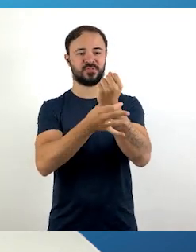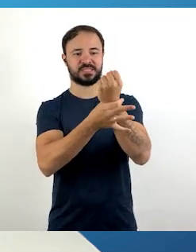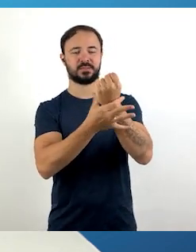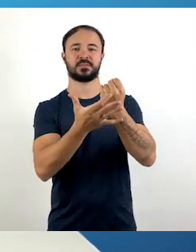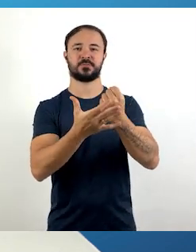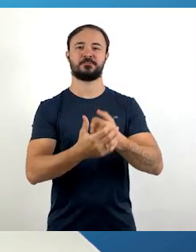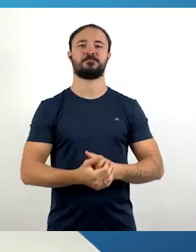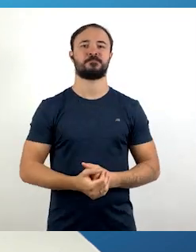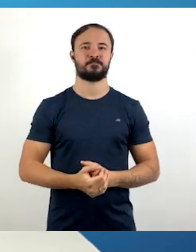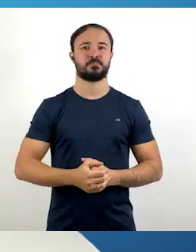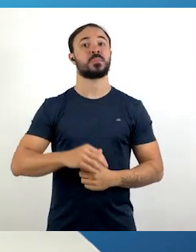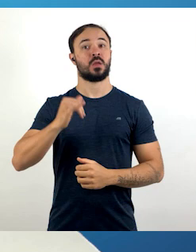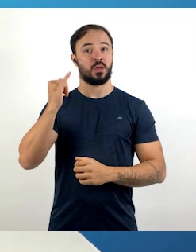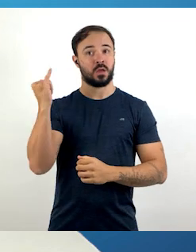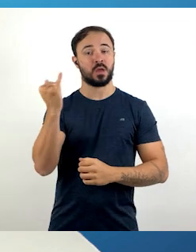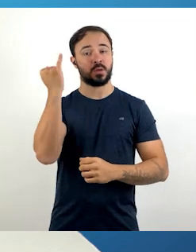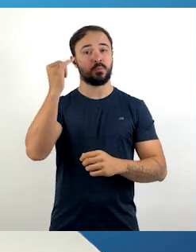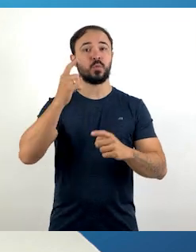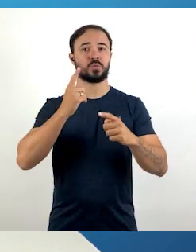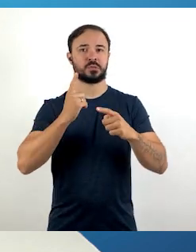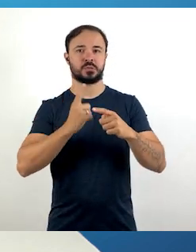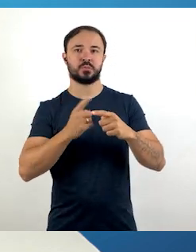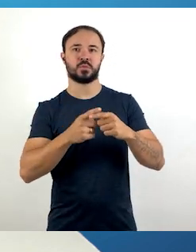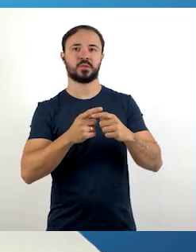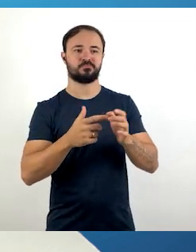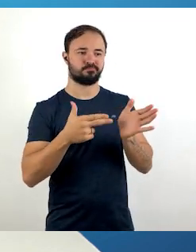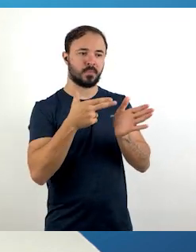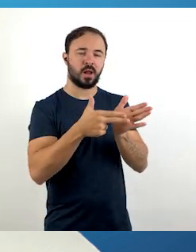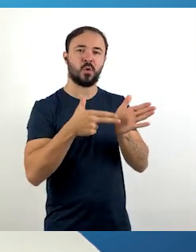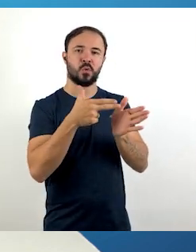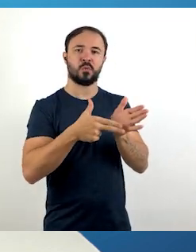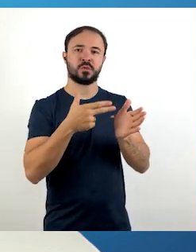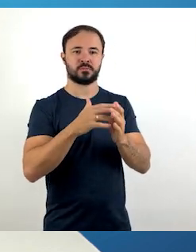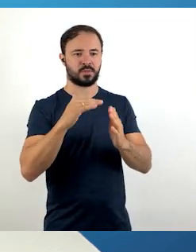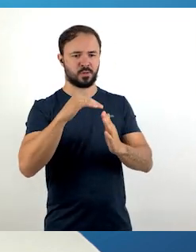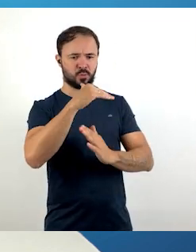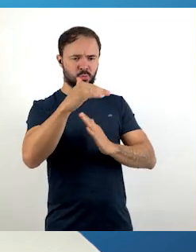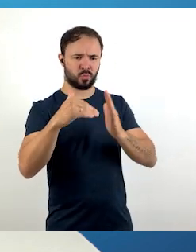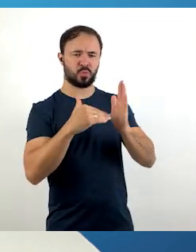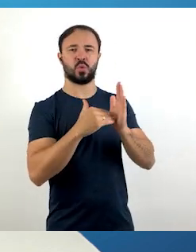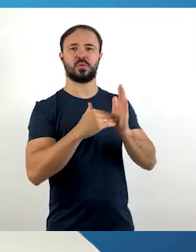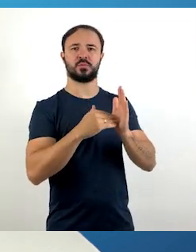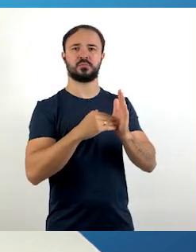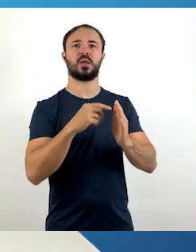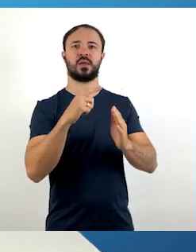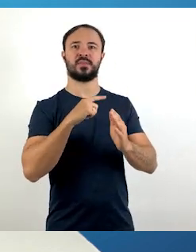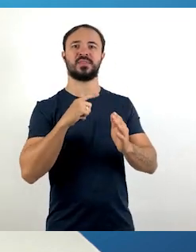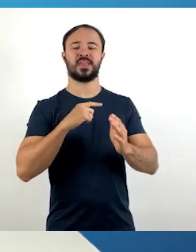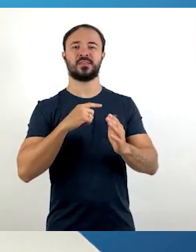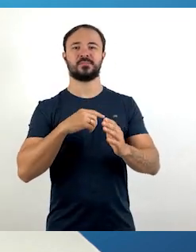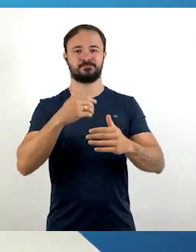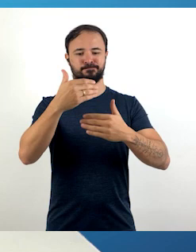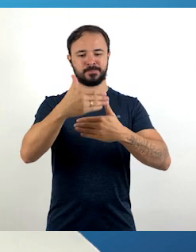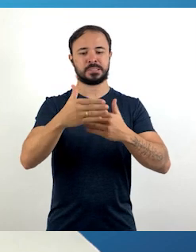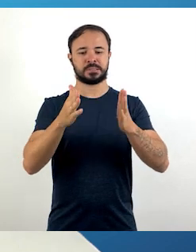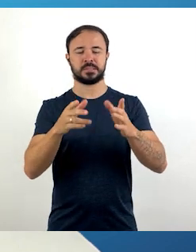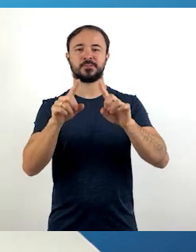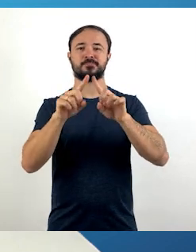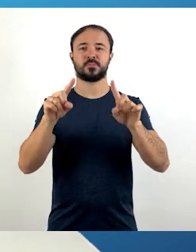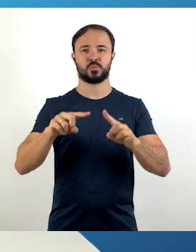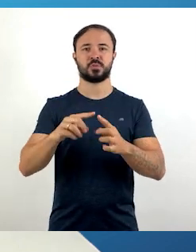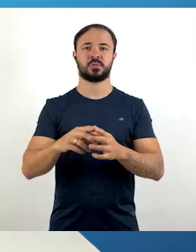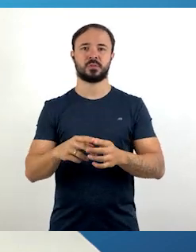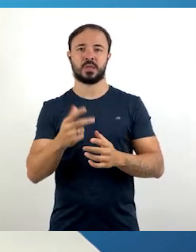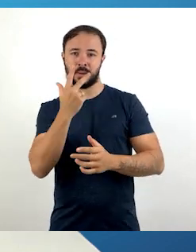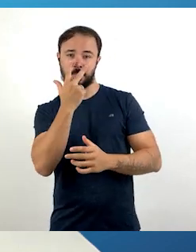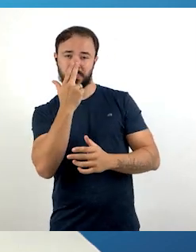pino azul. Isso vai ser importante porque praticamente toda a locomotiva vai ser formada, em termos de estrutura, com esse tipo